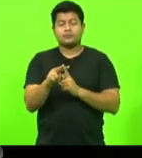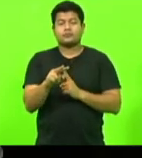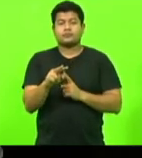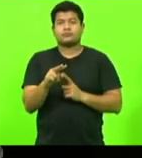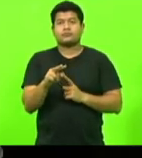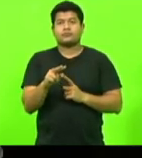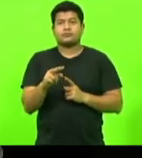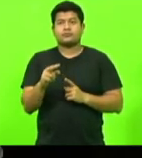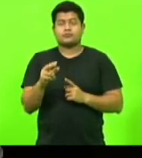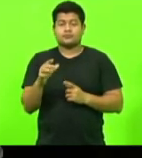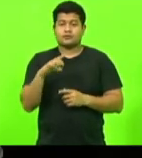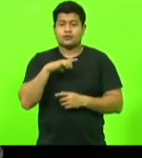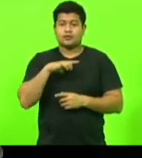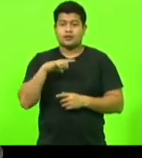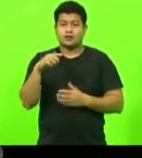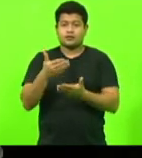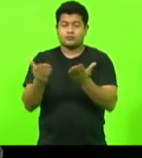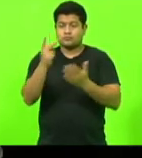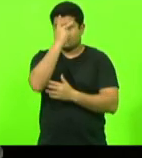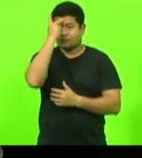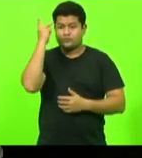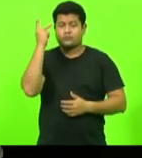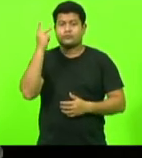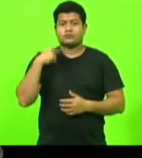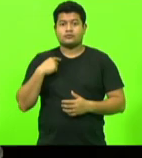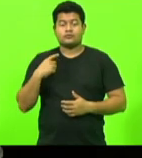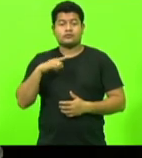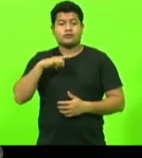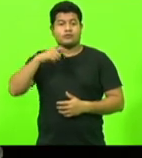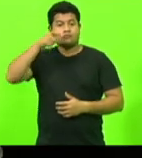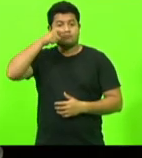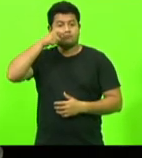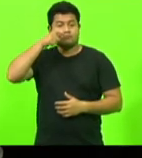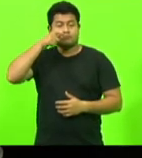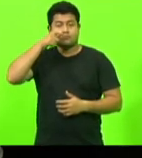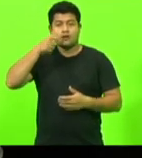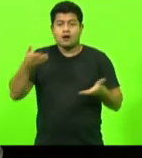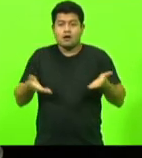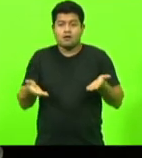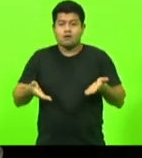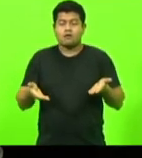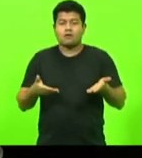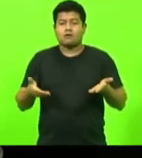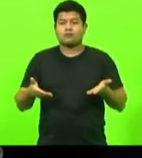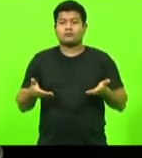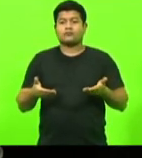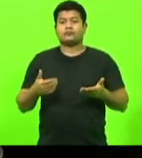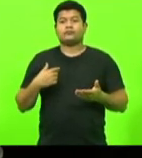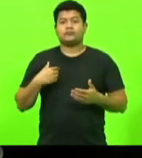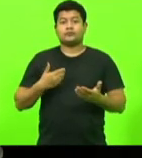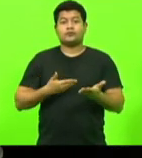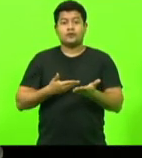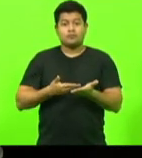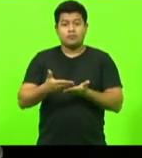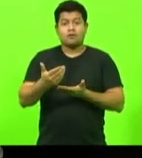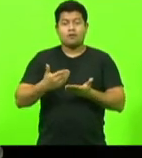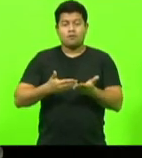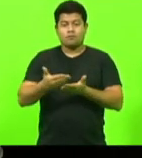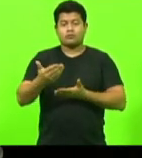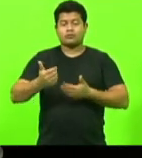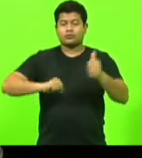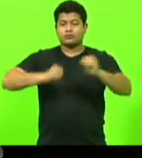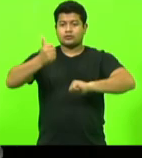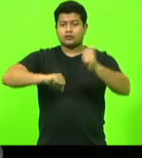que norteia as pessoas que estão nos acompanhando, e depois eu passarei para análise e o voto do relatório.